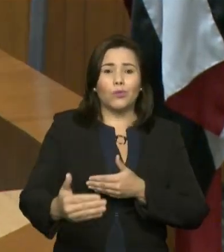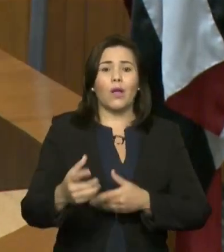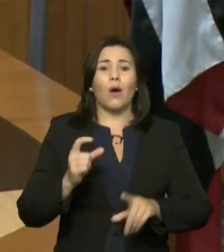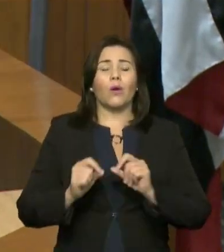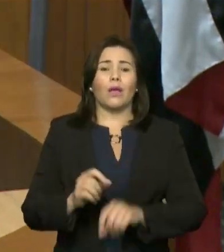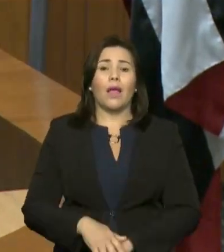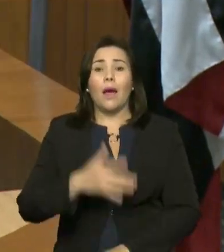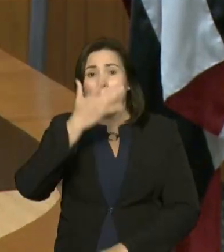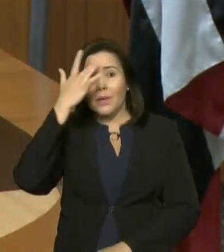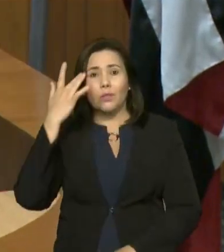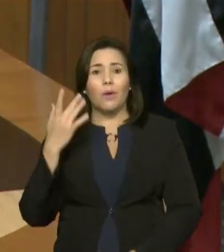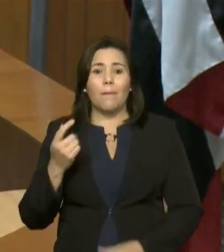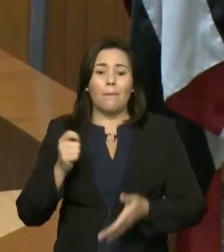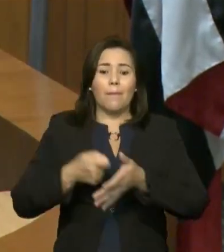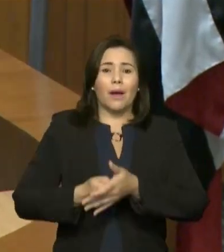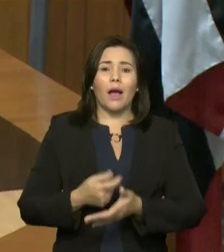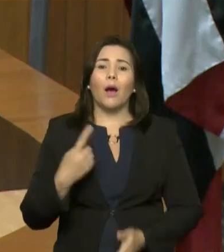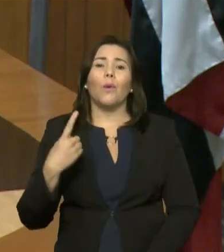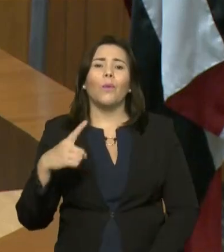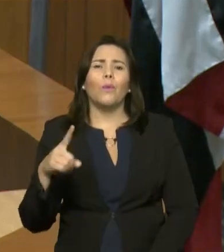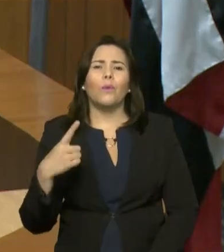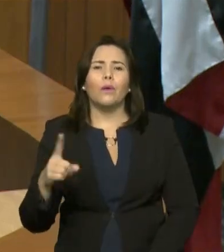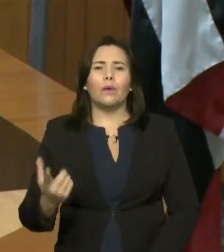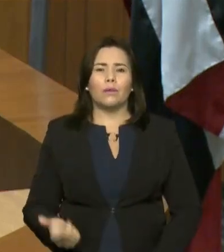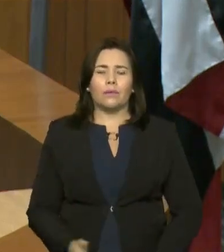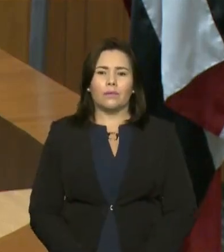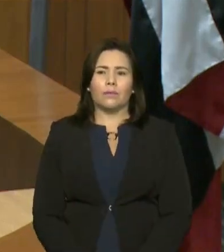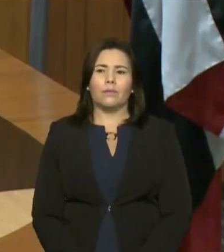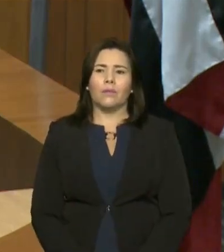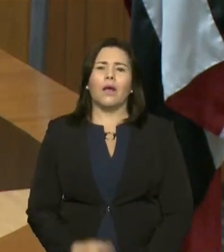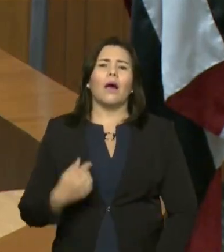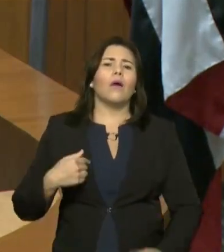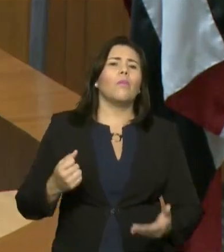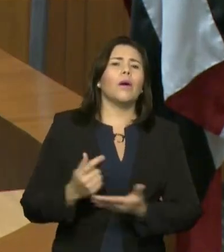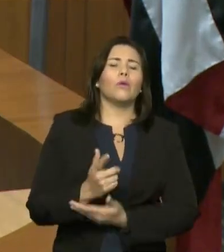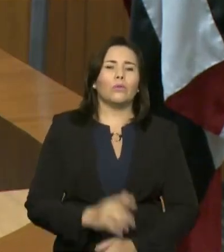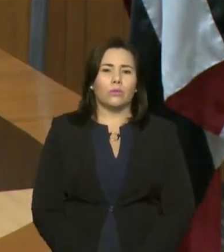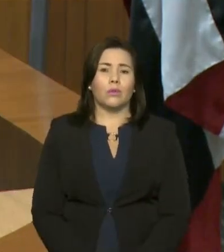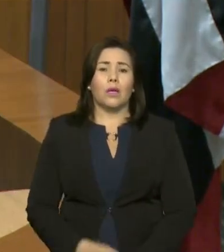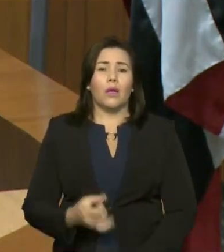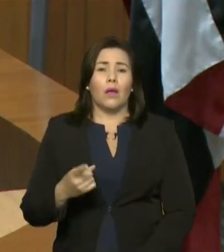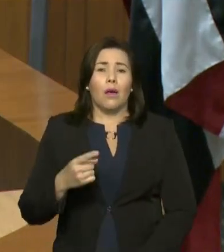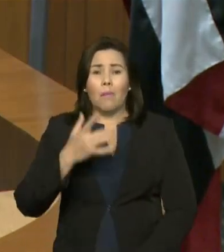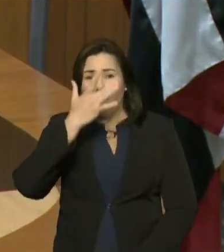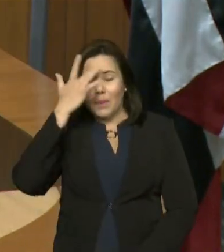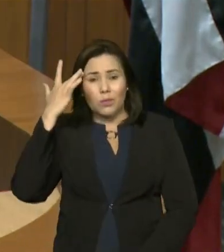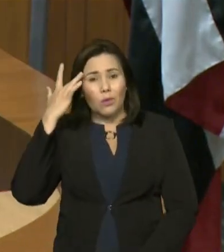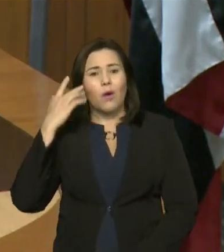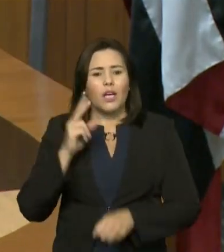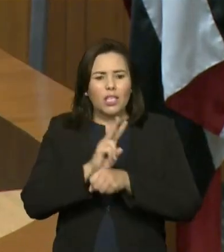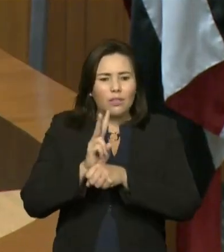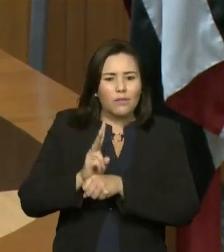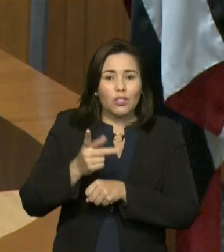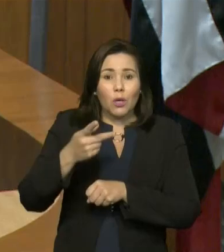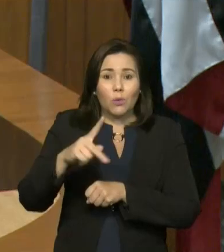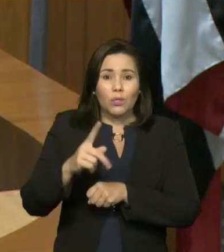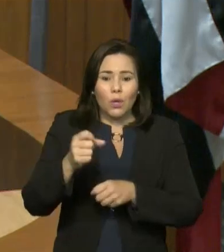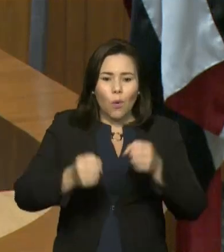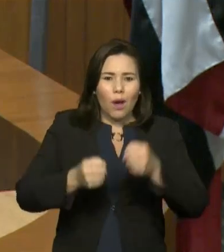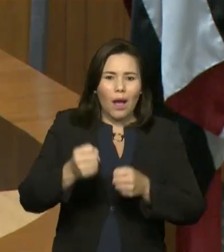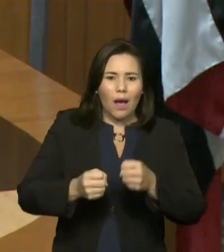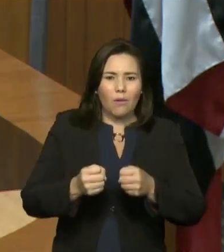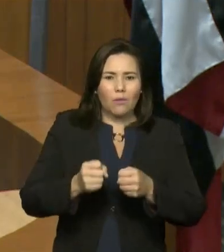Hoje, o que que R$ 1? Um vigia de carro não aceita R$ 1, com todo respeito. E